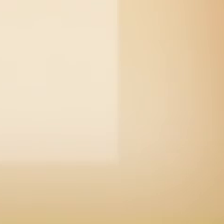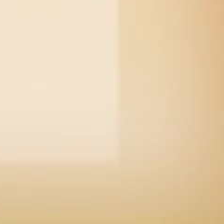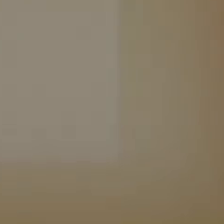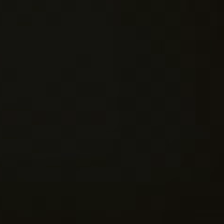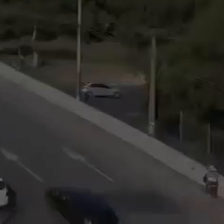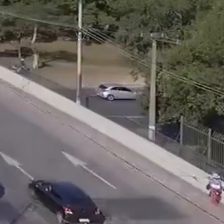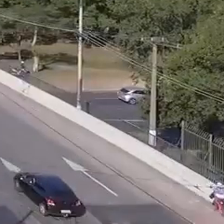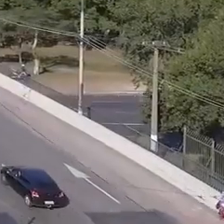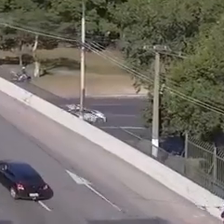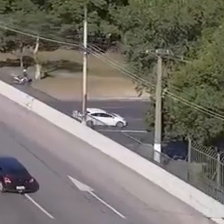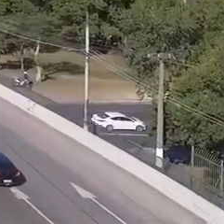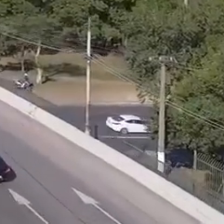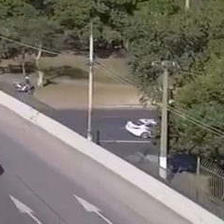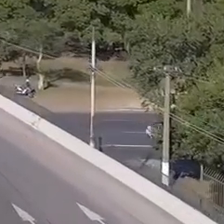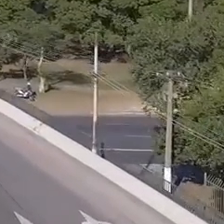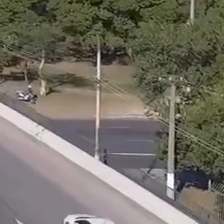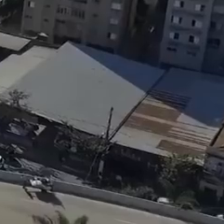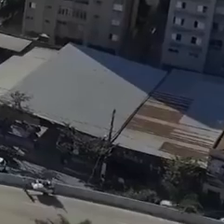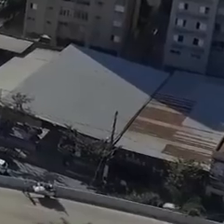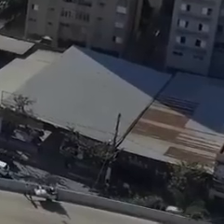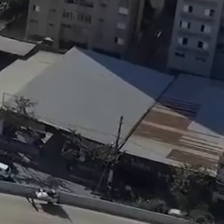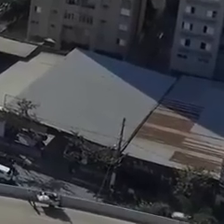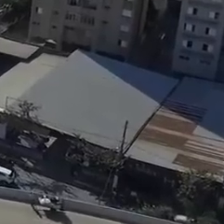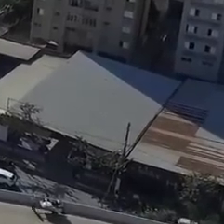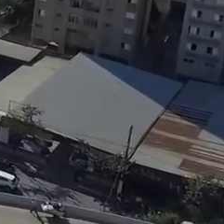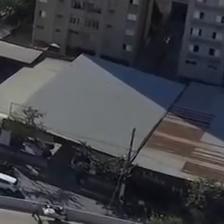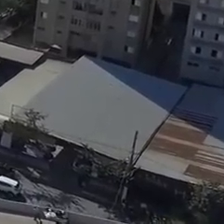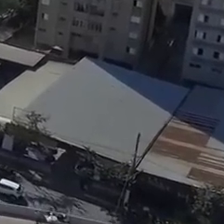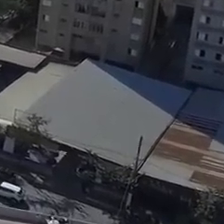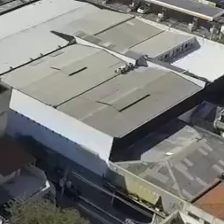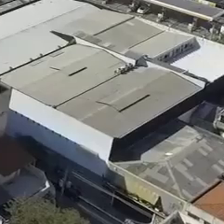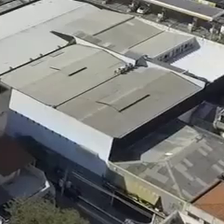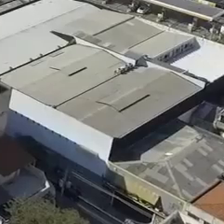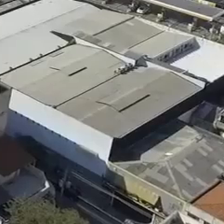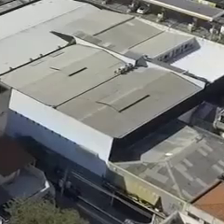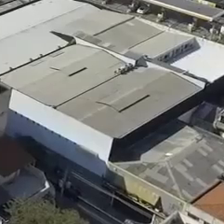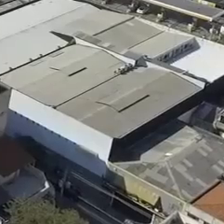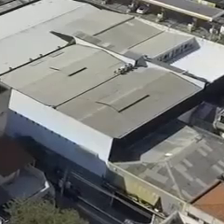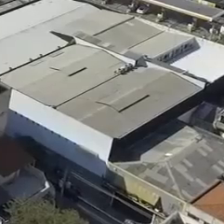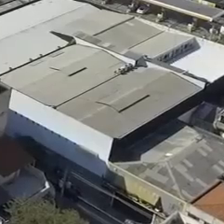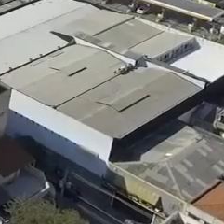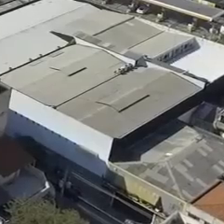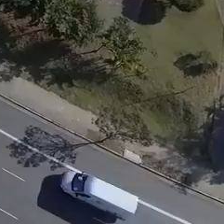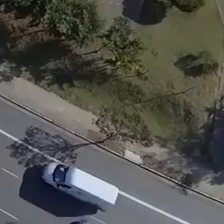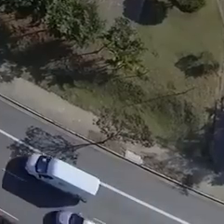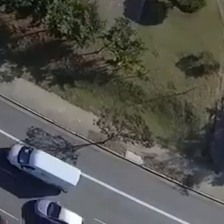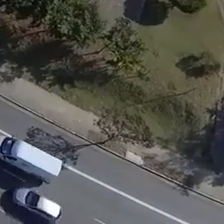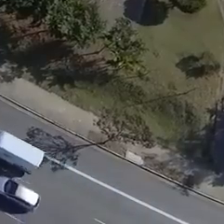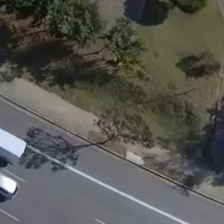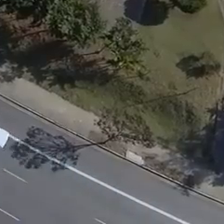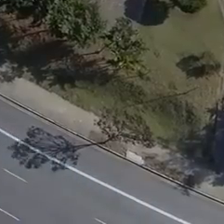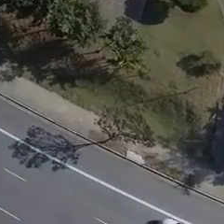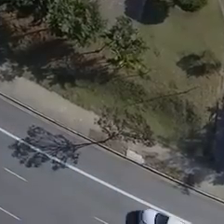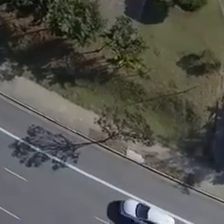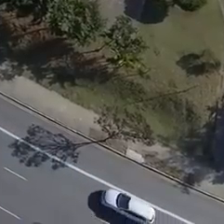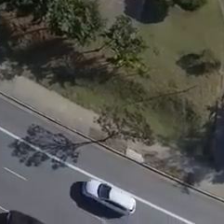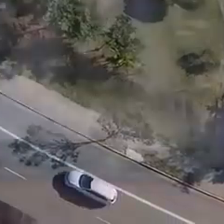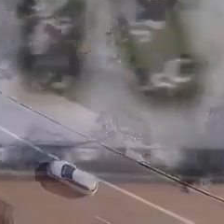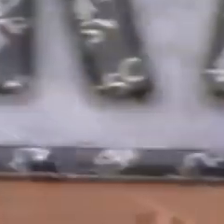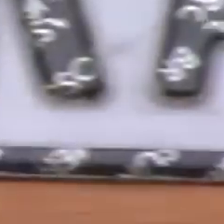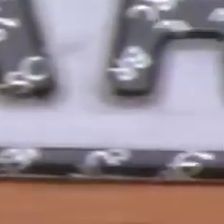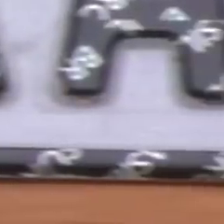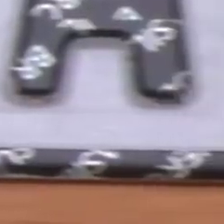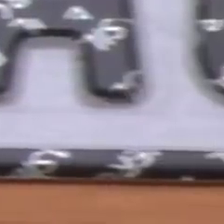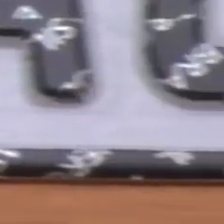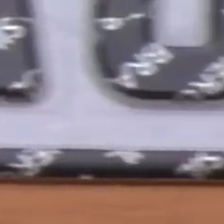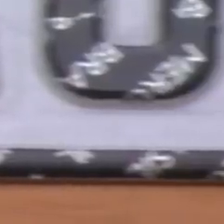no meio. Esse sistema vai permitir 450 milhões de novas combinações. Outra